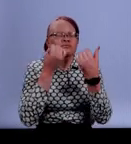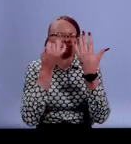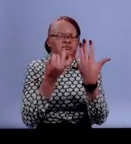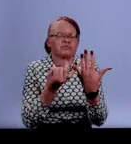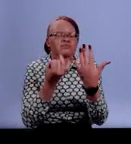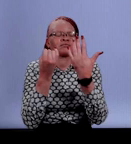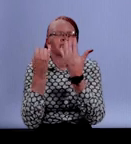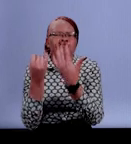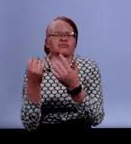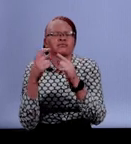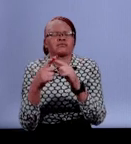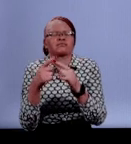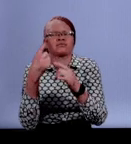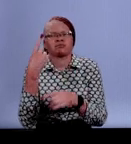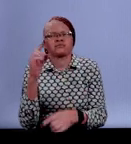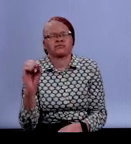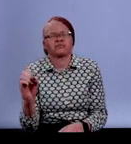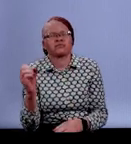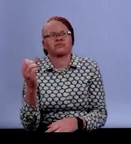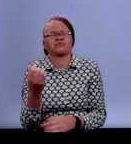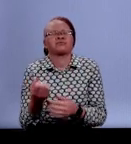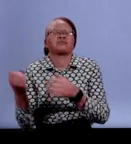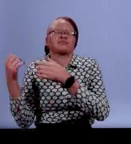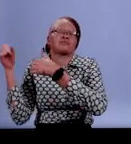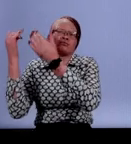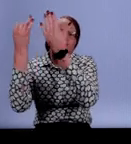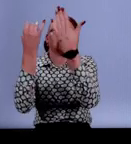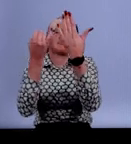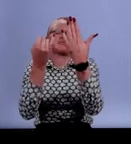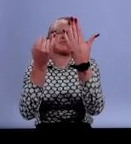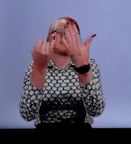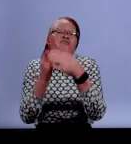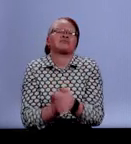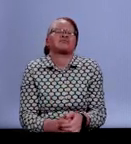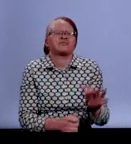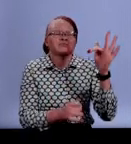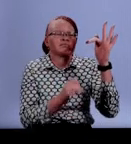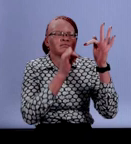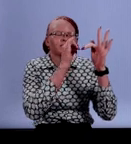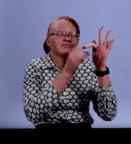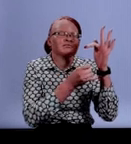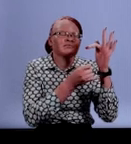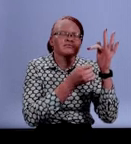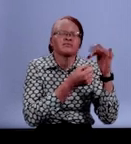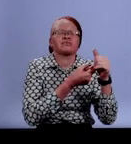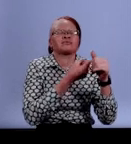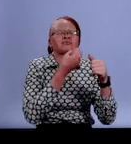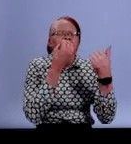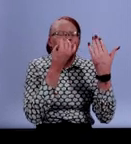76 x 10 elevado a 6 a alínea F